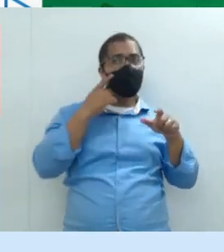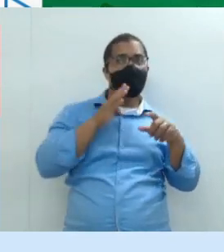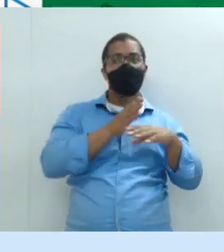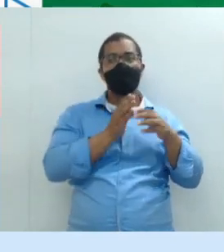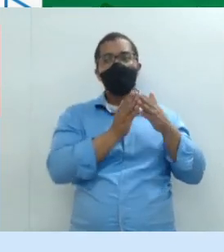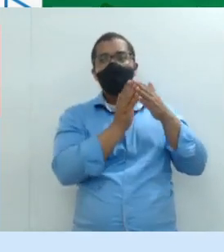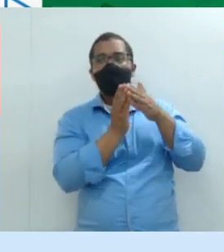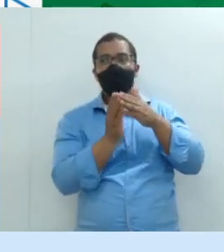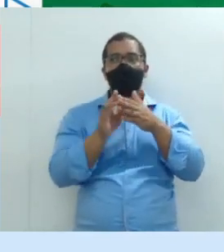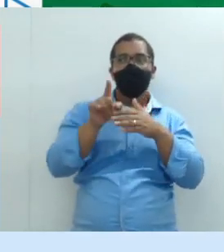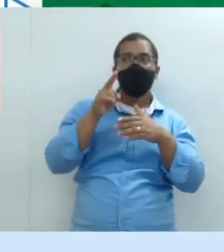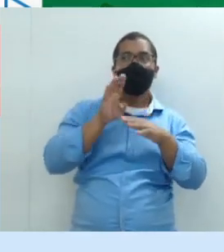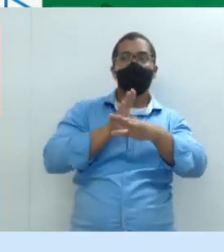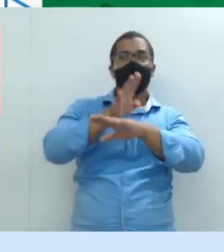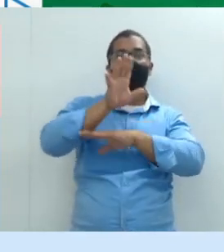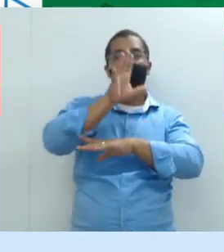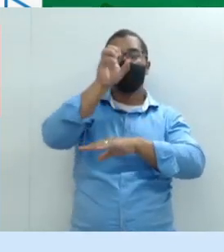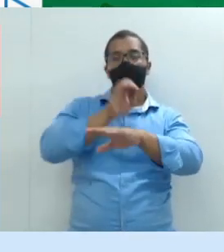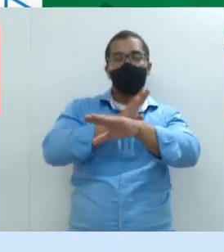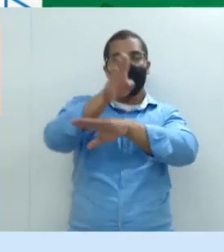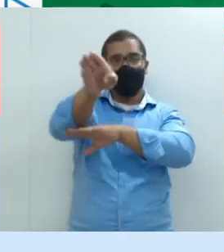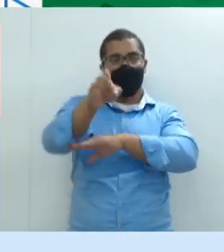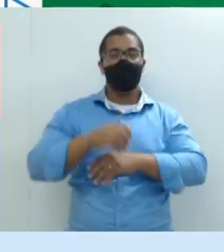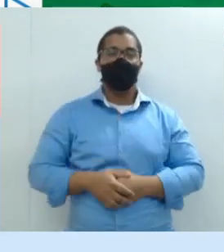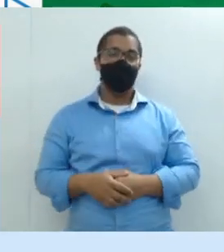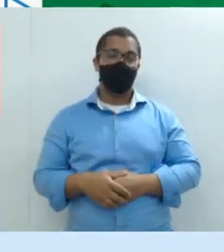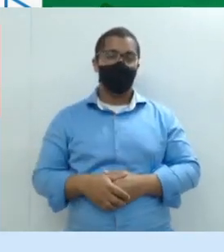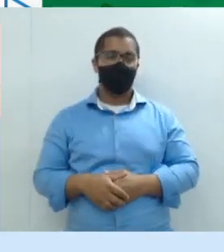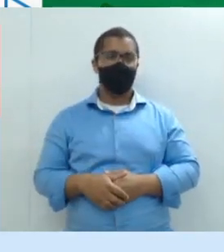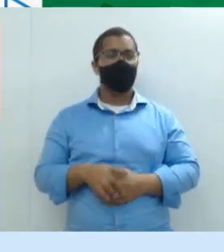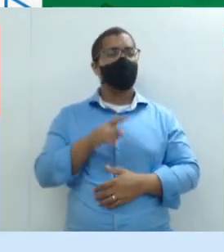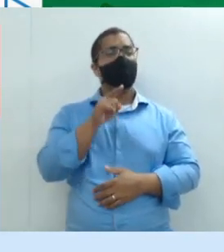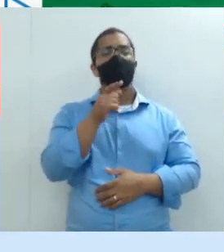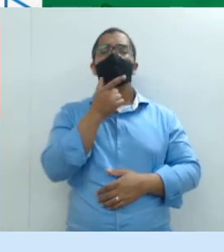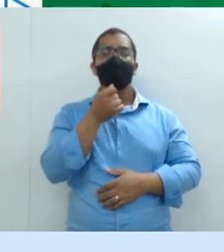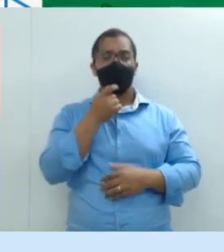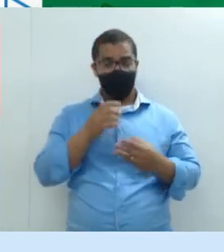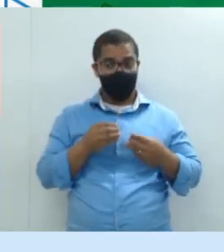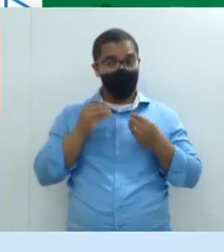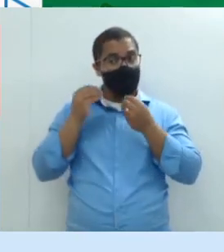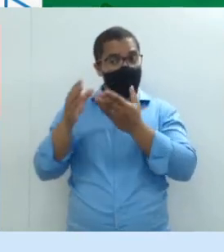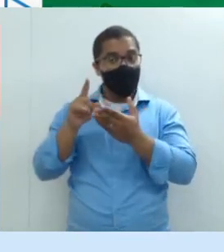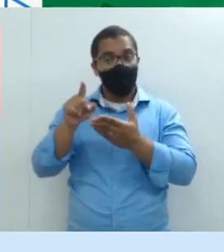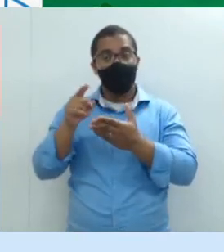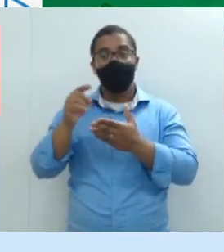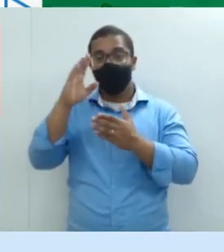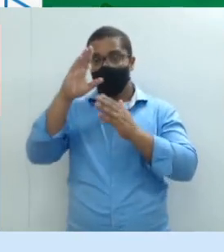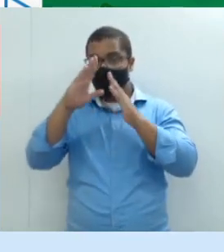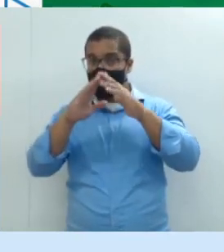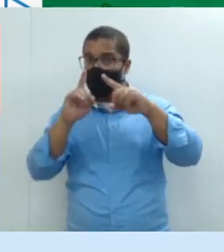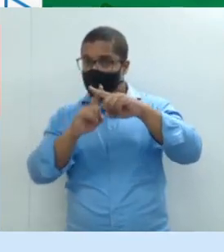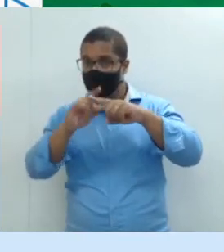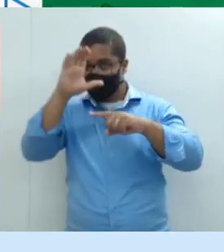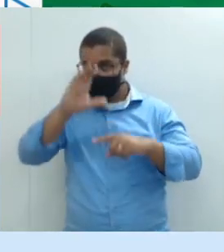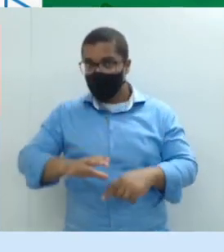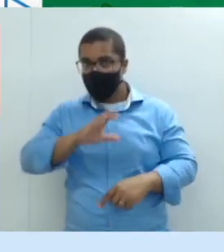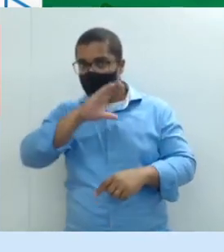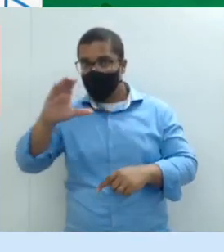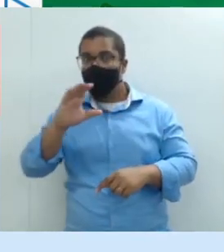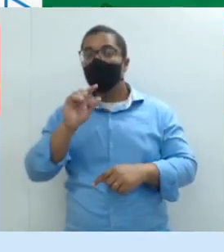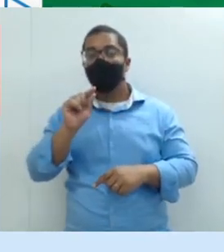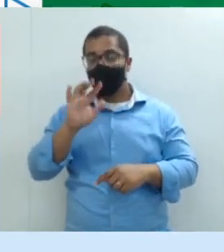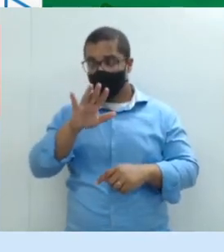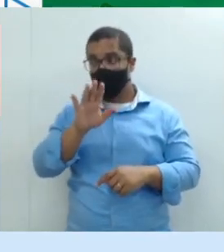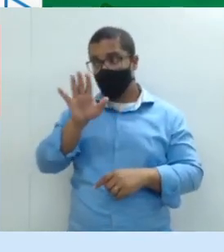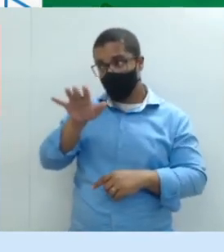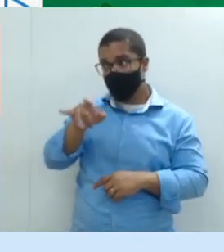tempo ameaçando o império do Pipino Breve. Essa doação vem com esse apoio. Igreja, eu vou te doar um território